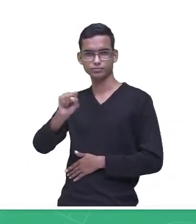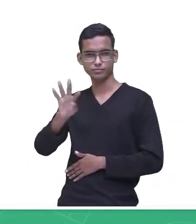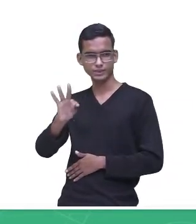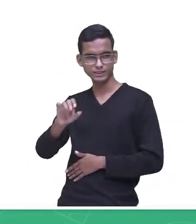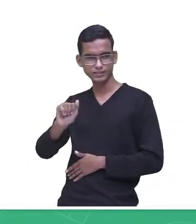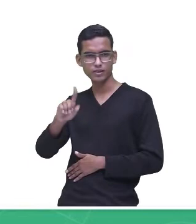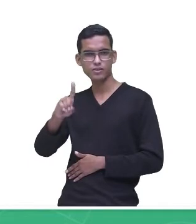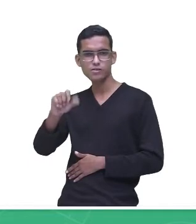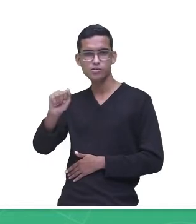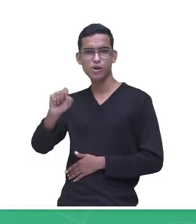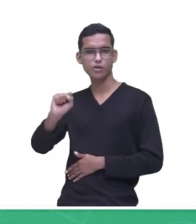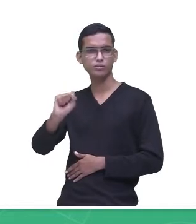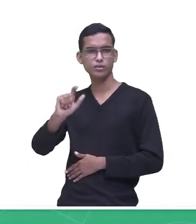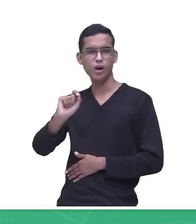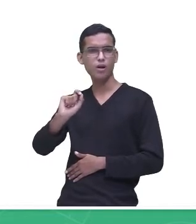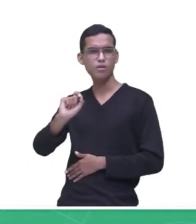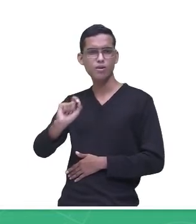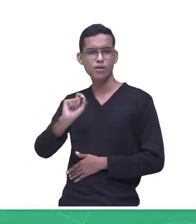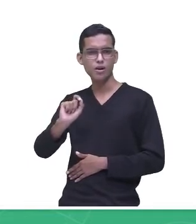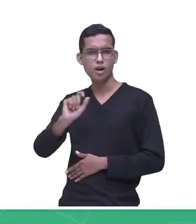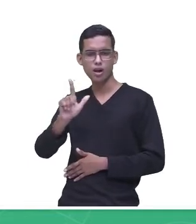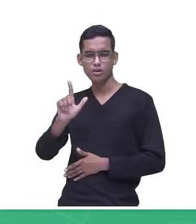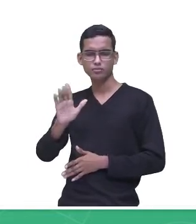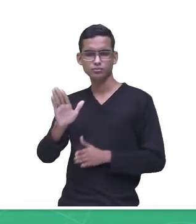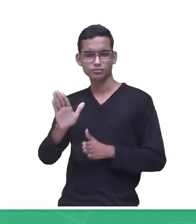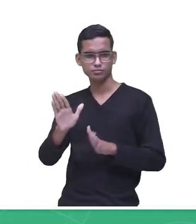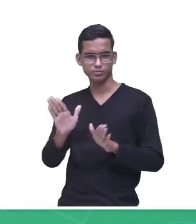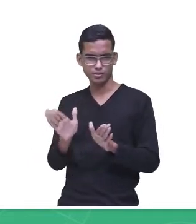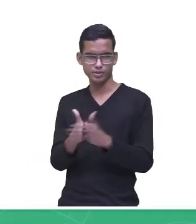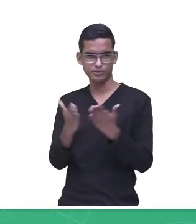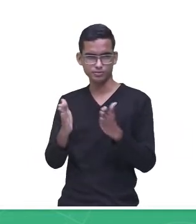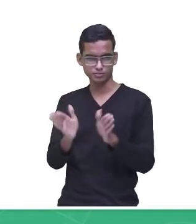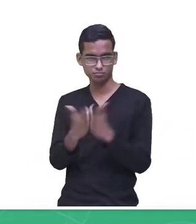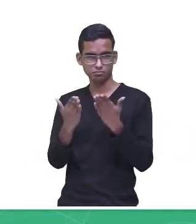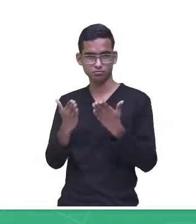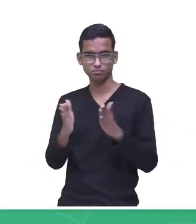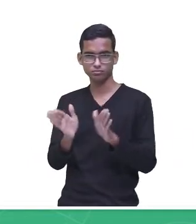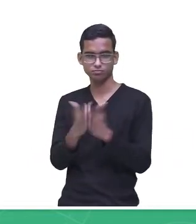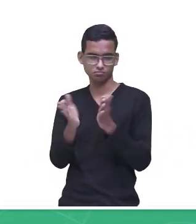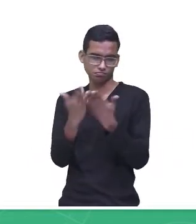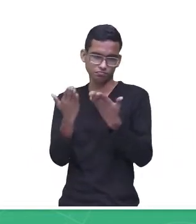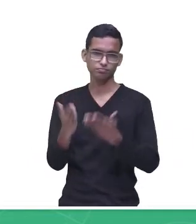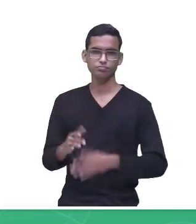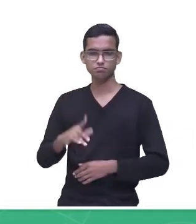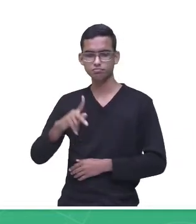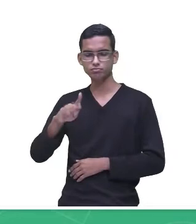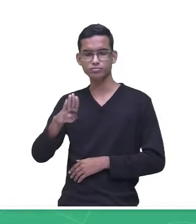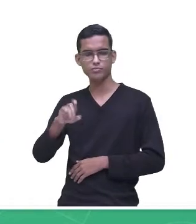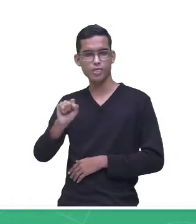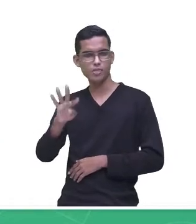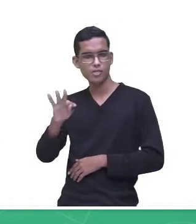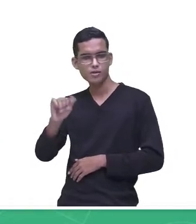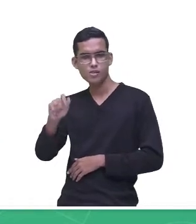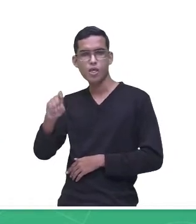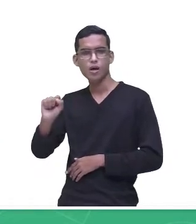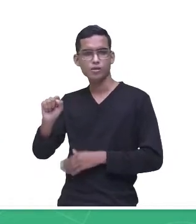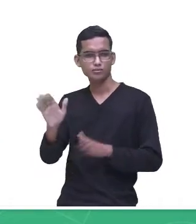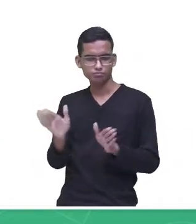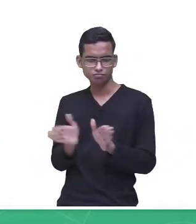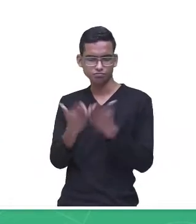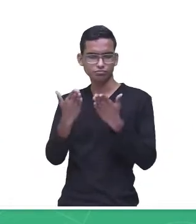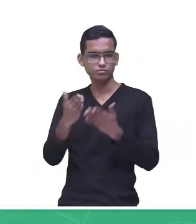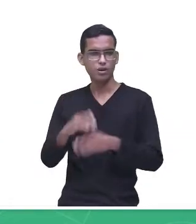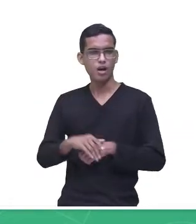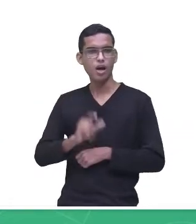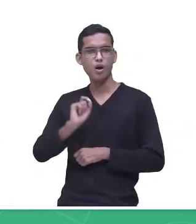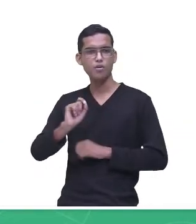famílias ricas, vamos dizer assim, desse período da Grécia Antiga, famílias aristocráticas desse período da Grécia Antiga. Eles eram